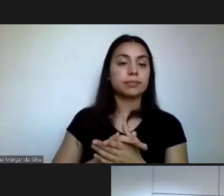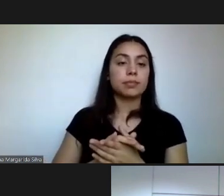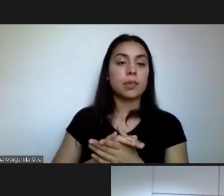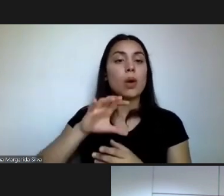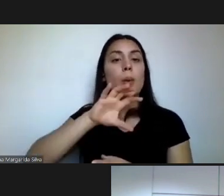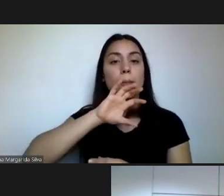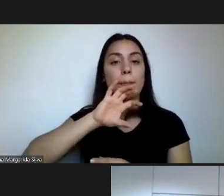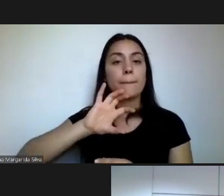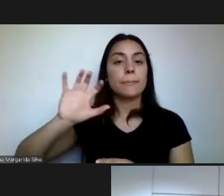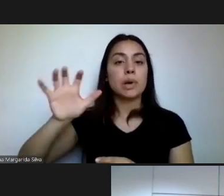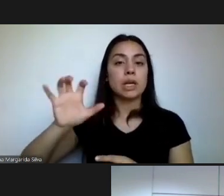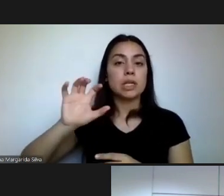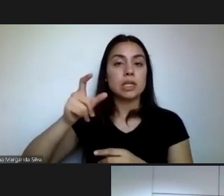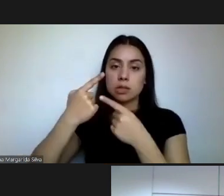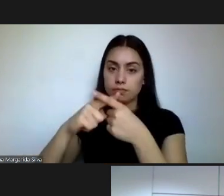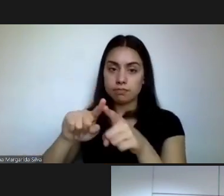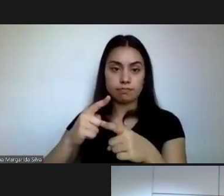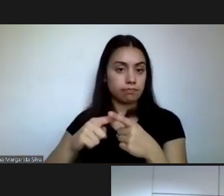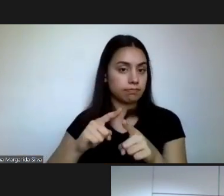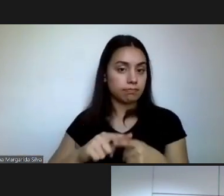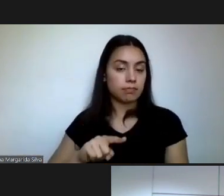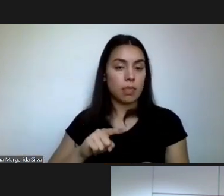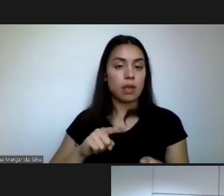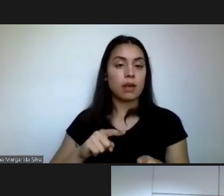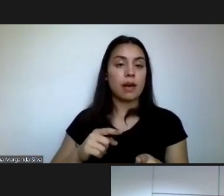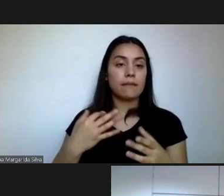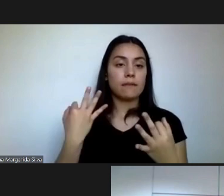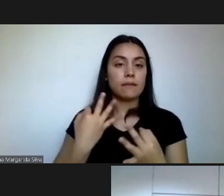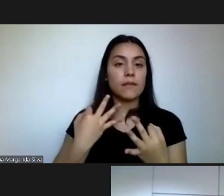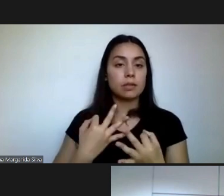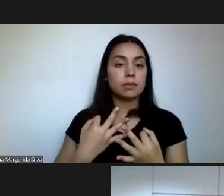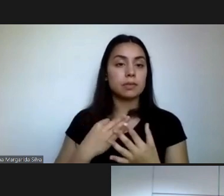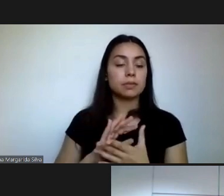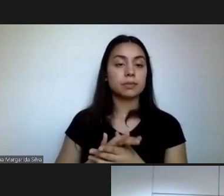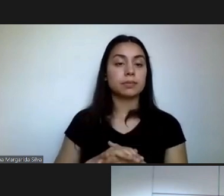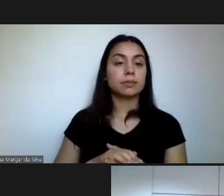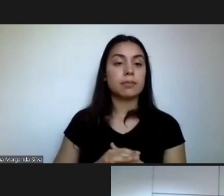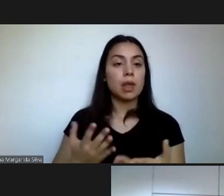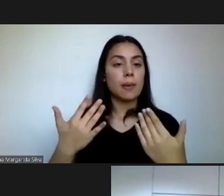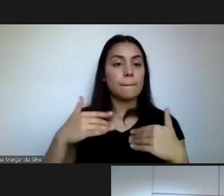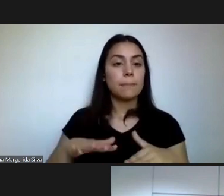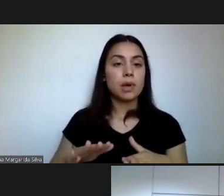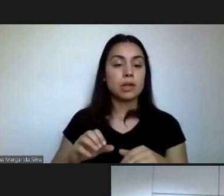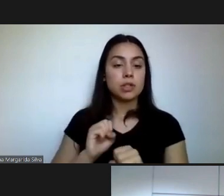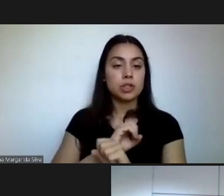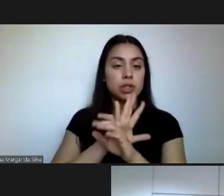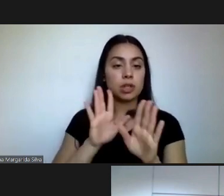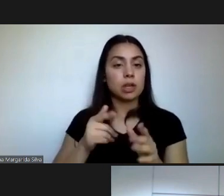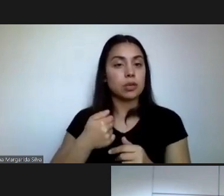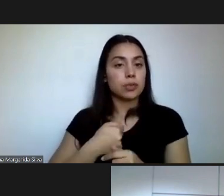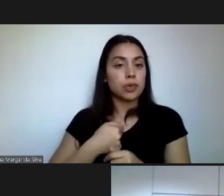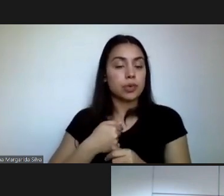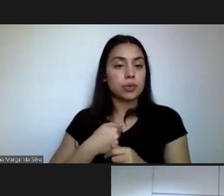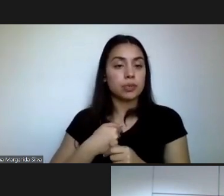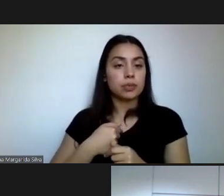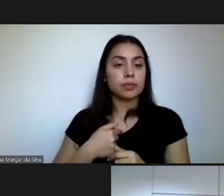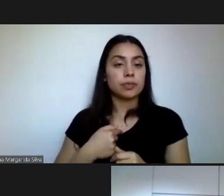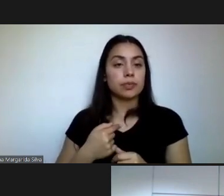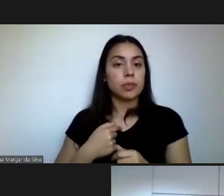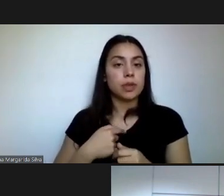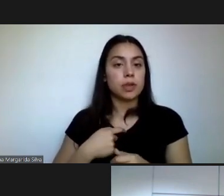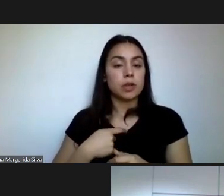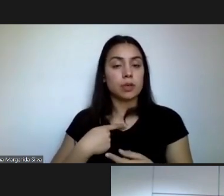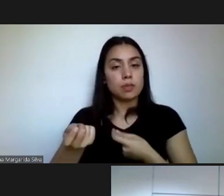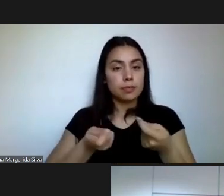países diferentes e distintos em termos geográficos, mas claramente, e eu tive a oportunidade, enquanto gestora do